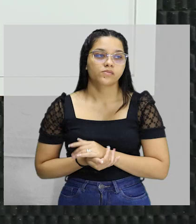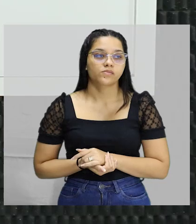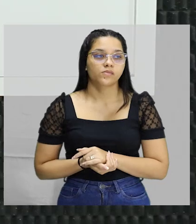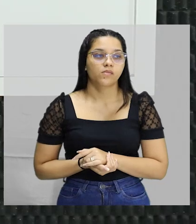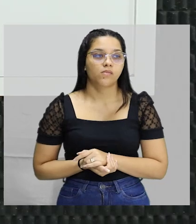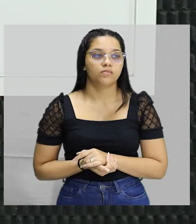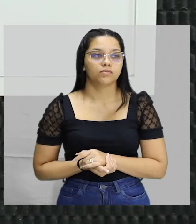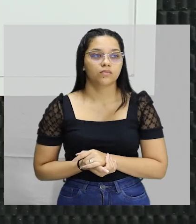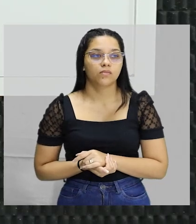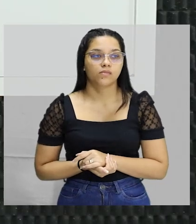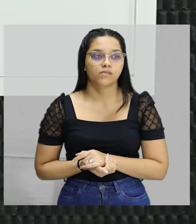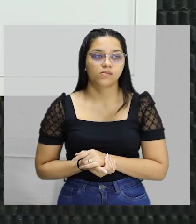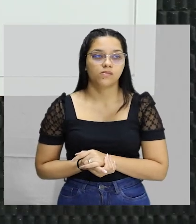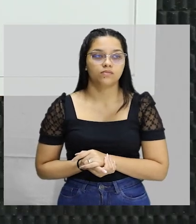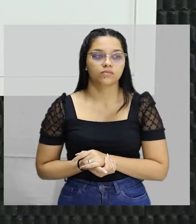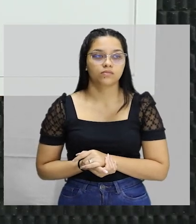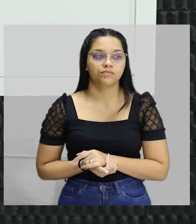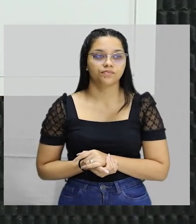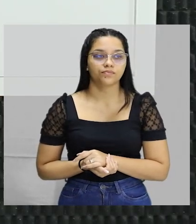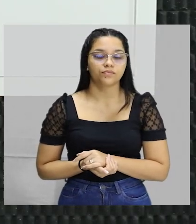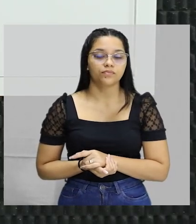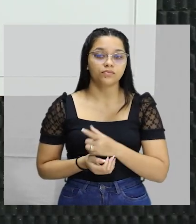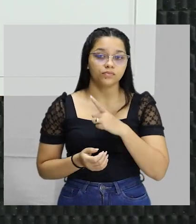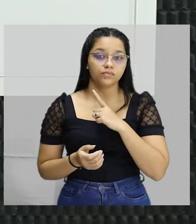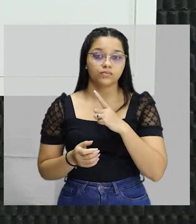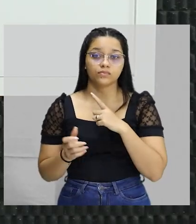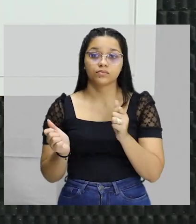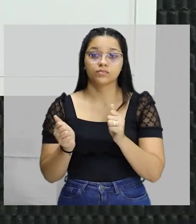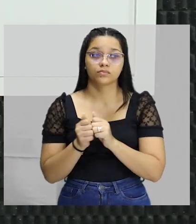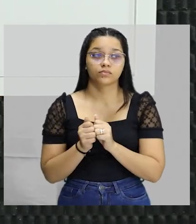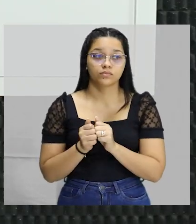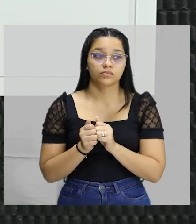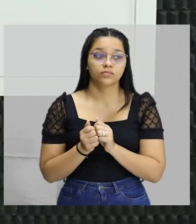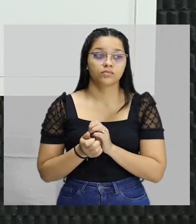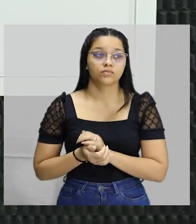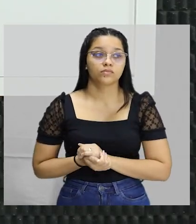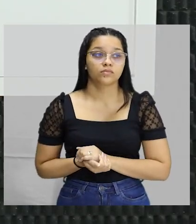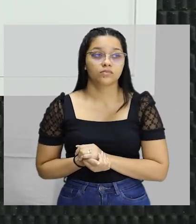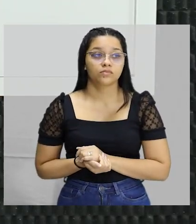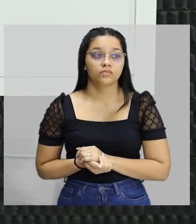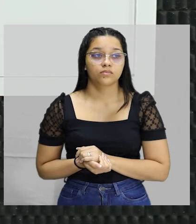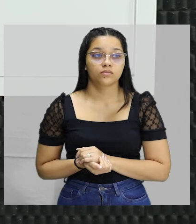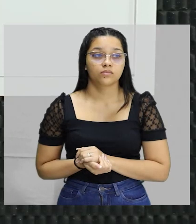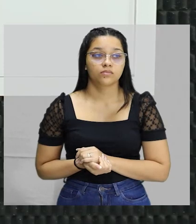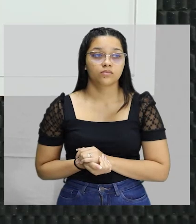e se afastam. Aí nós temos elas unidas novamente,